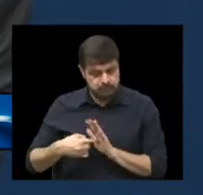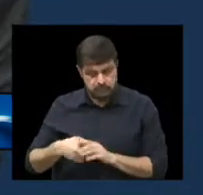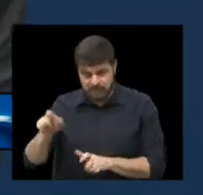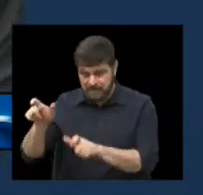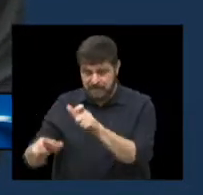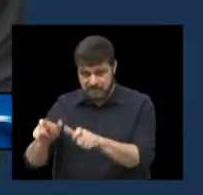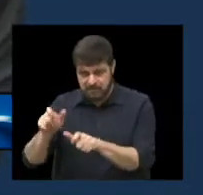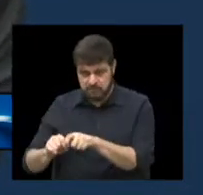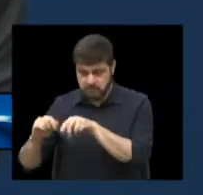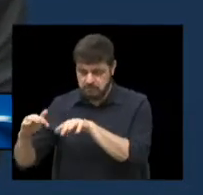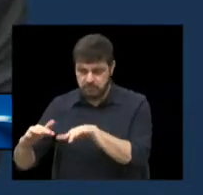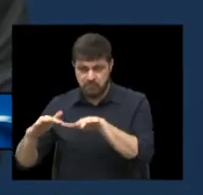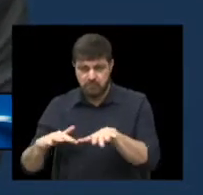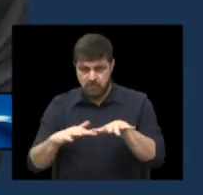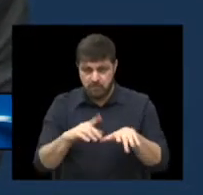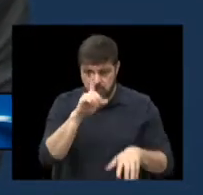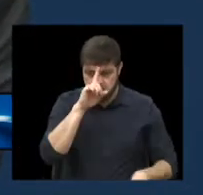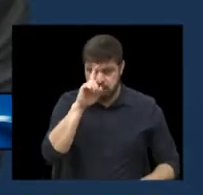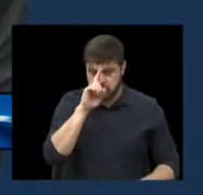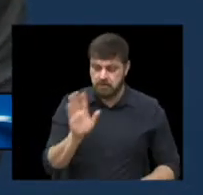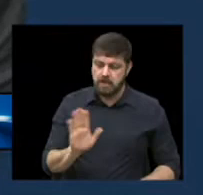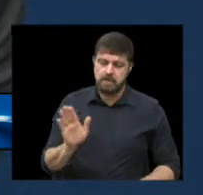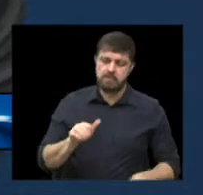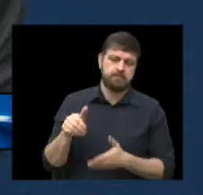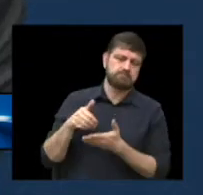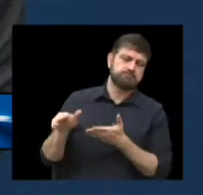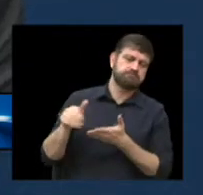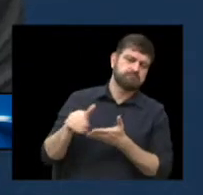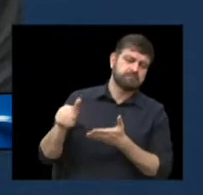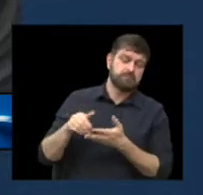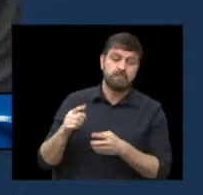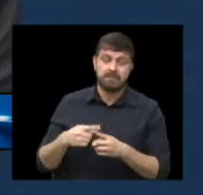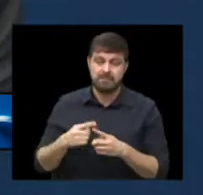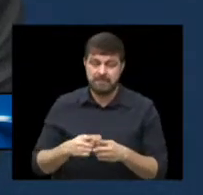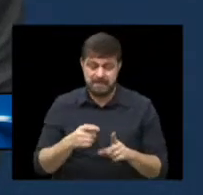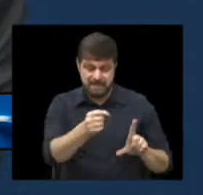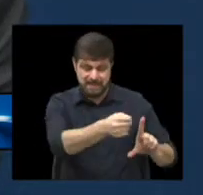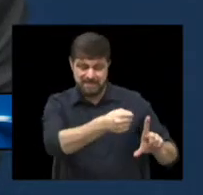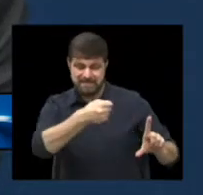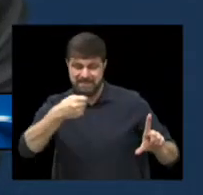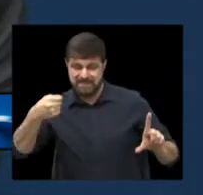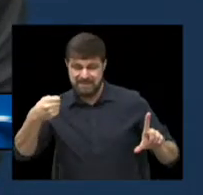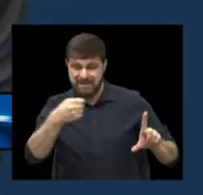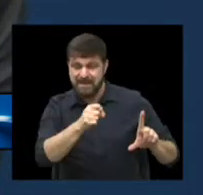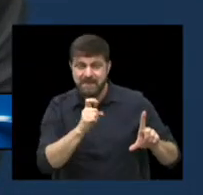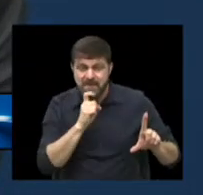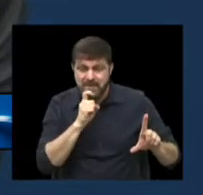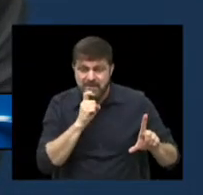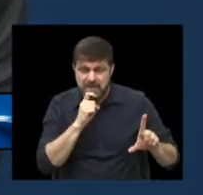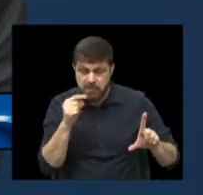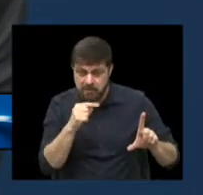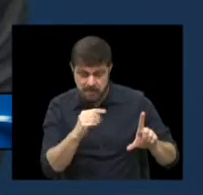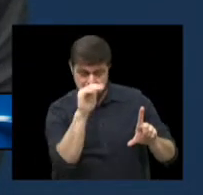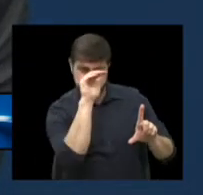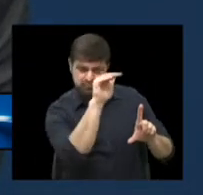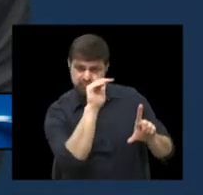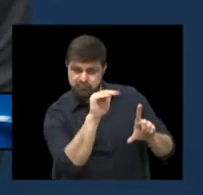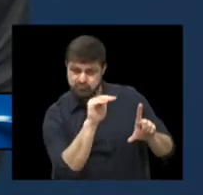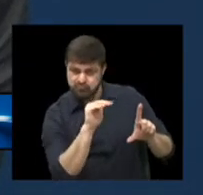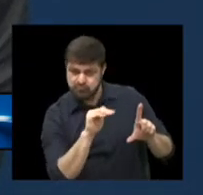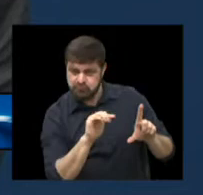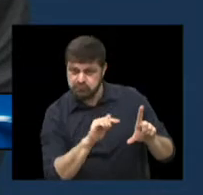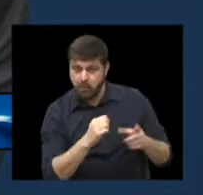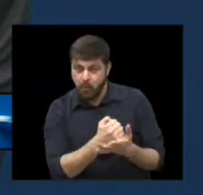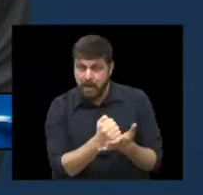foram dispensados e que isso aconteceu porque a geladeira onde ficavam os quimioterápicos apresentou